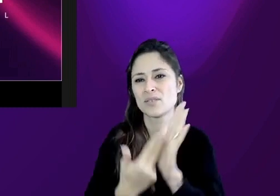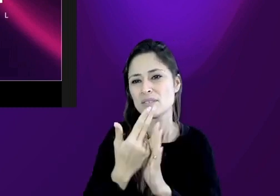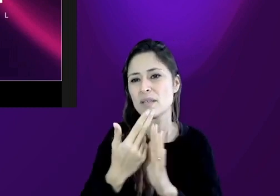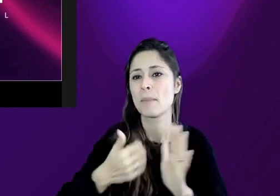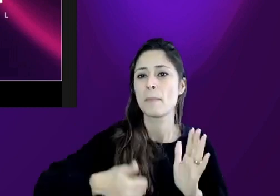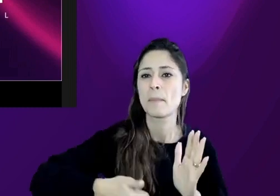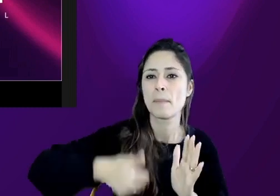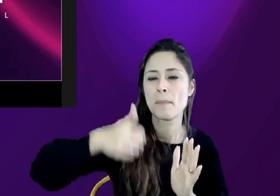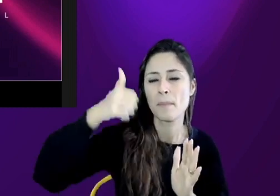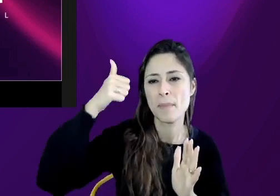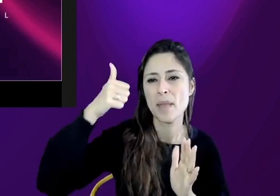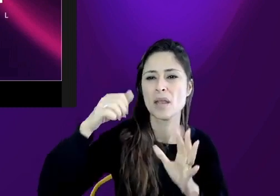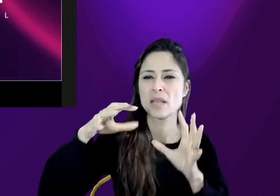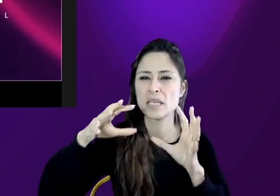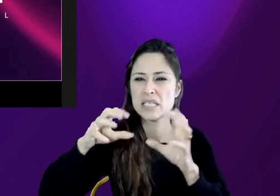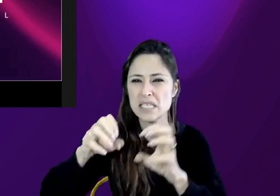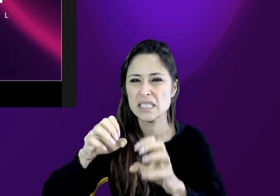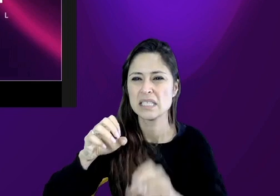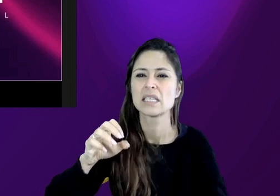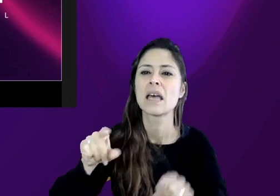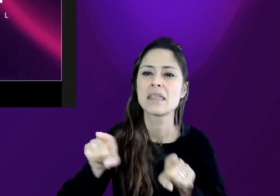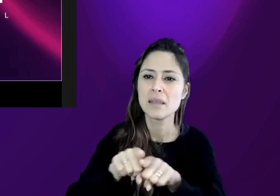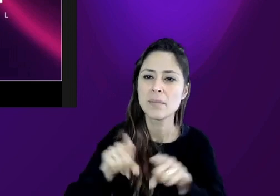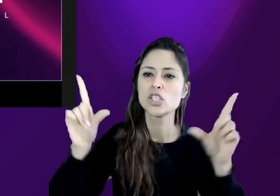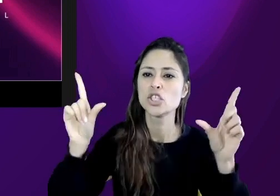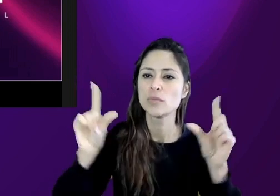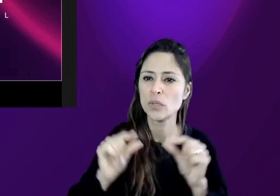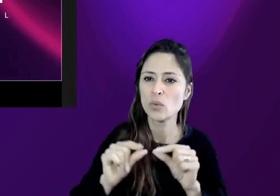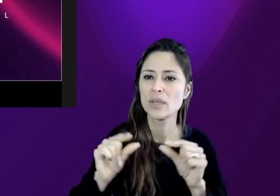ressecção circunferencial, reduz o número de